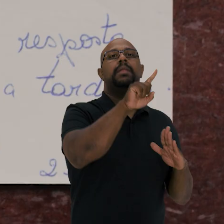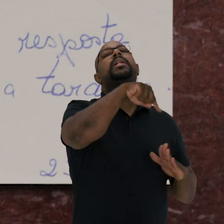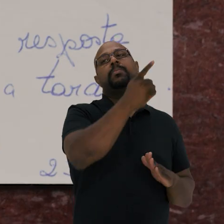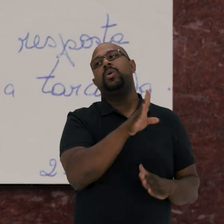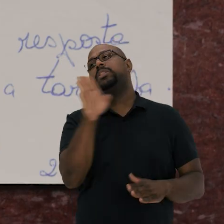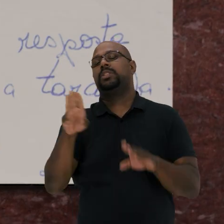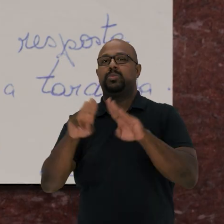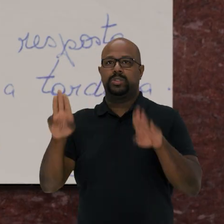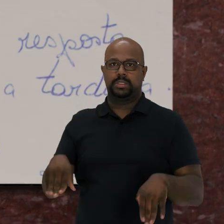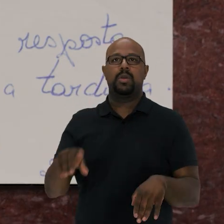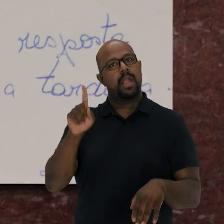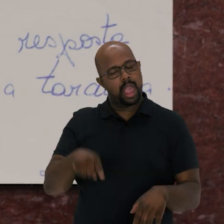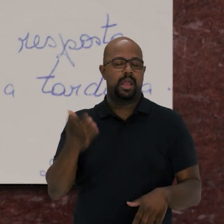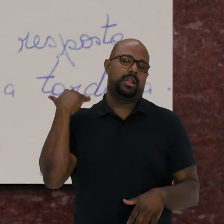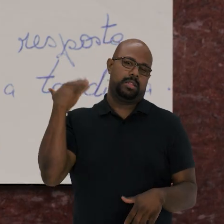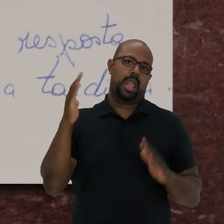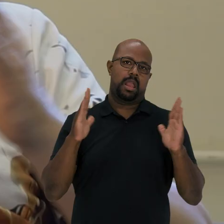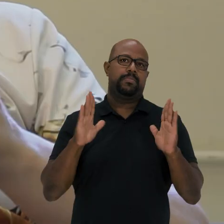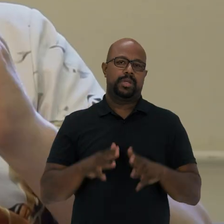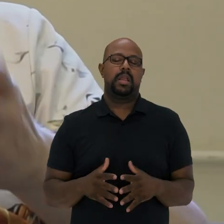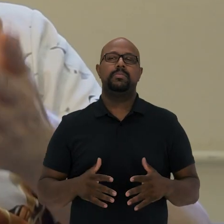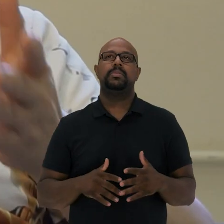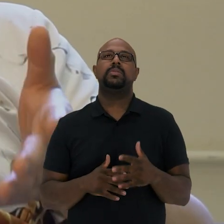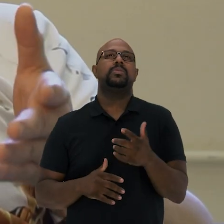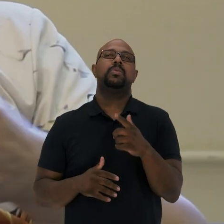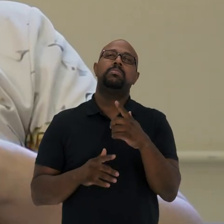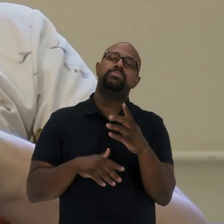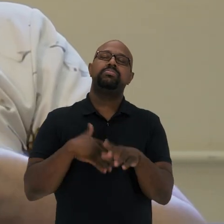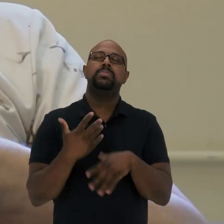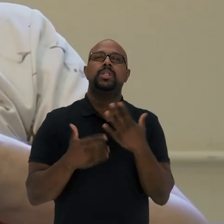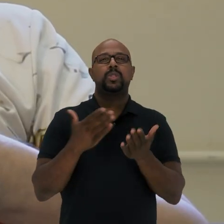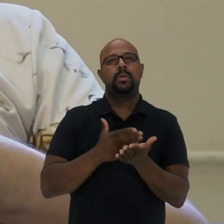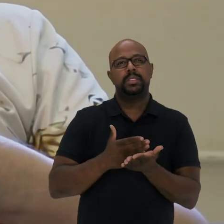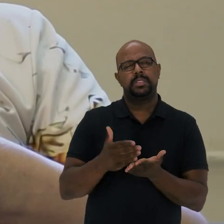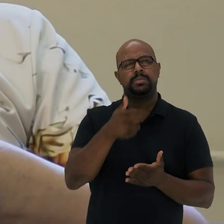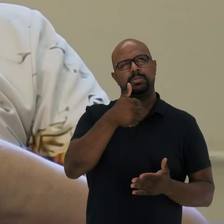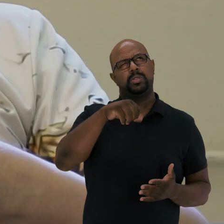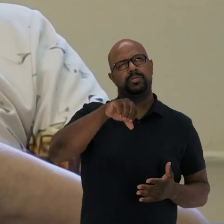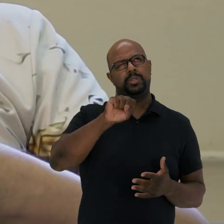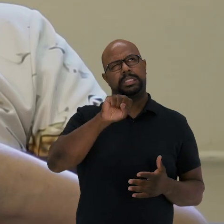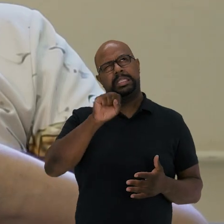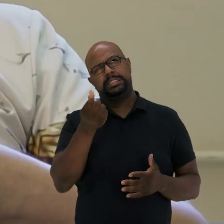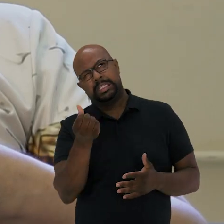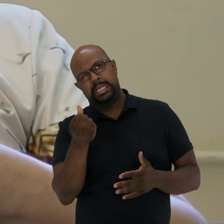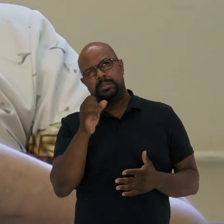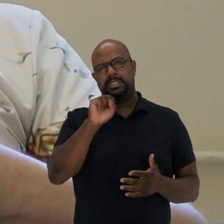museu. Era assim que funcionava nessa época. Tu tens, num determinado momento, quando nós começamos isso em 86